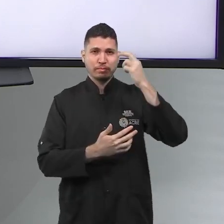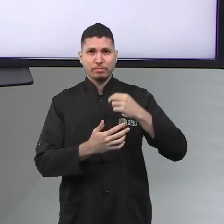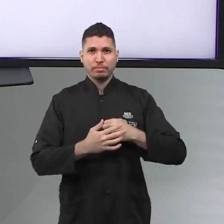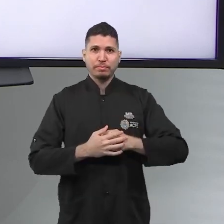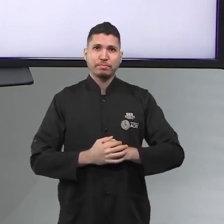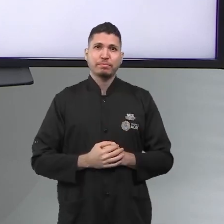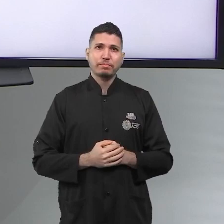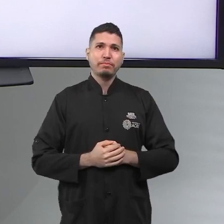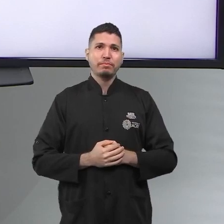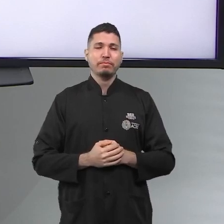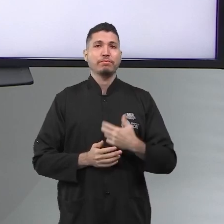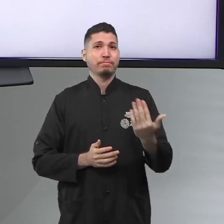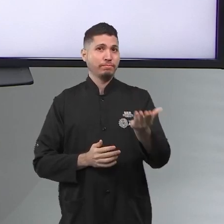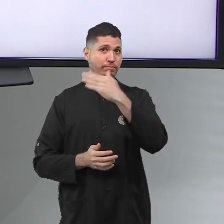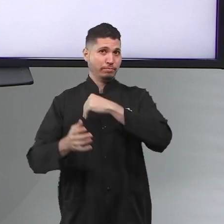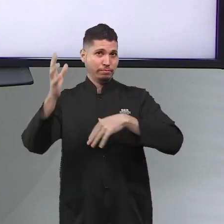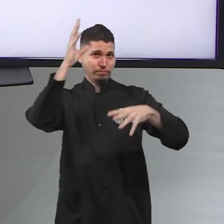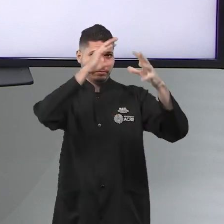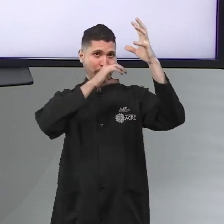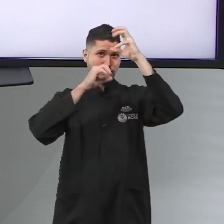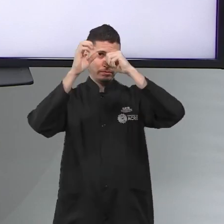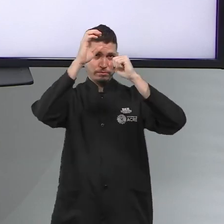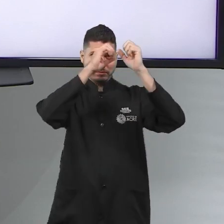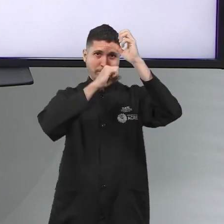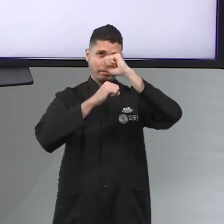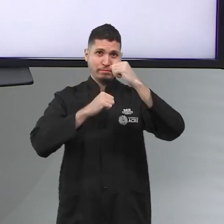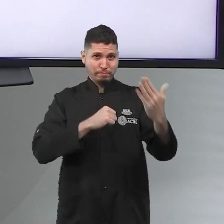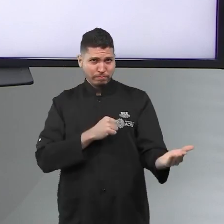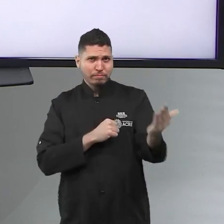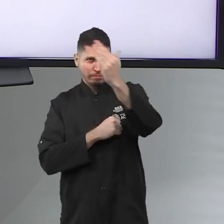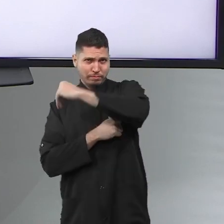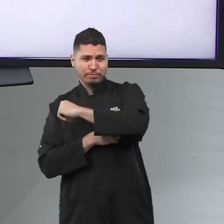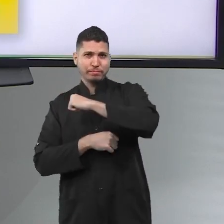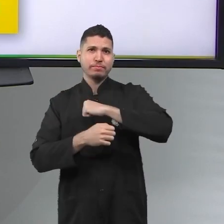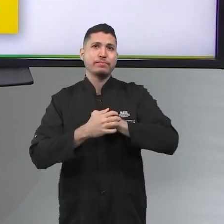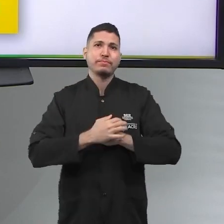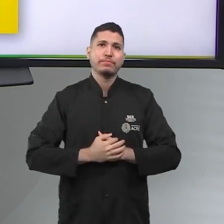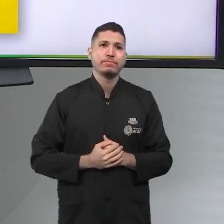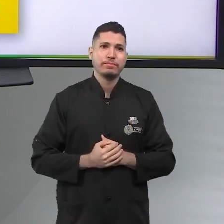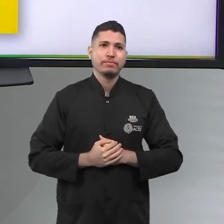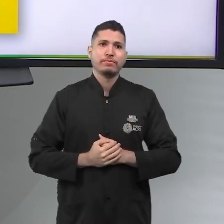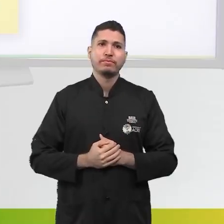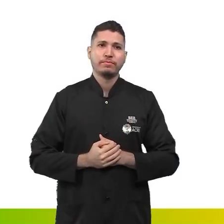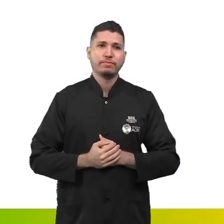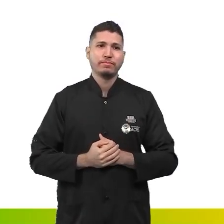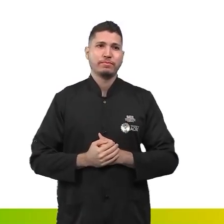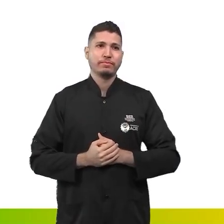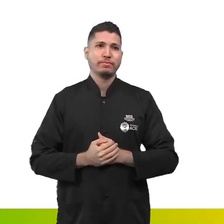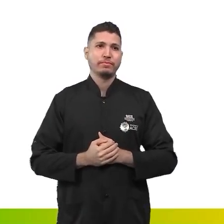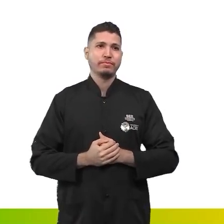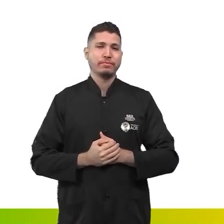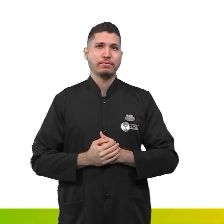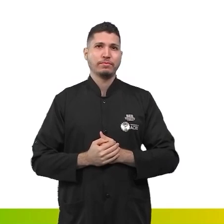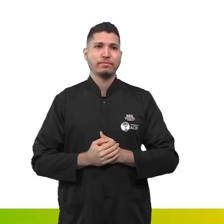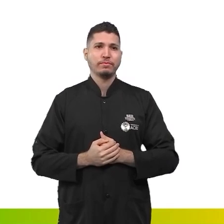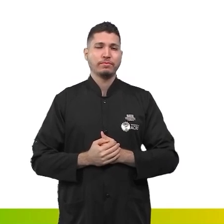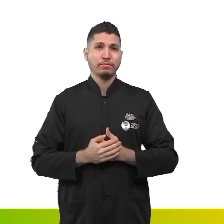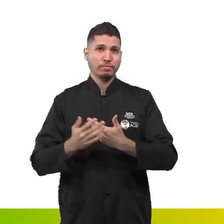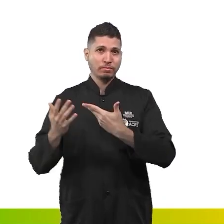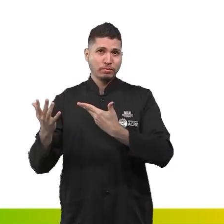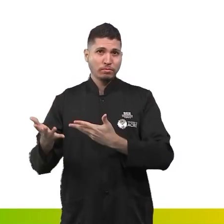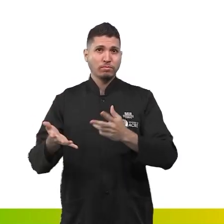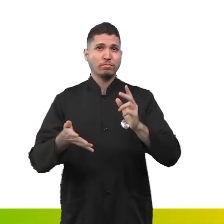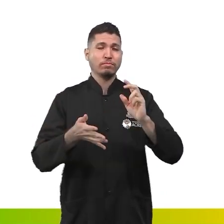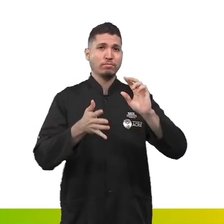Nós vamos aprender a respeito disso. Então, vamos começar? Primeiramente, eu mostro para vocês uma definição,